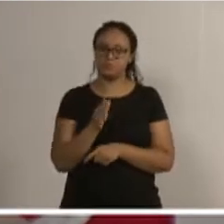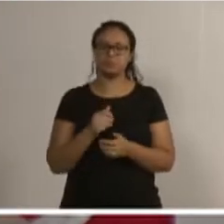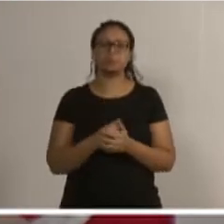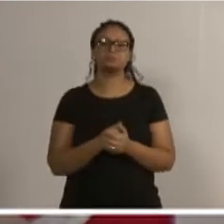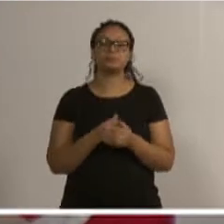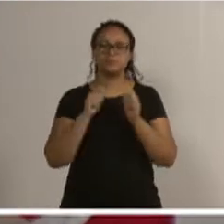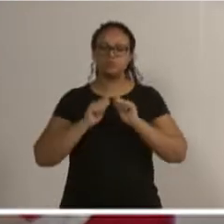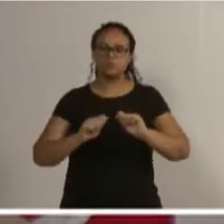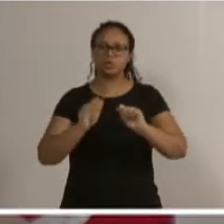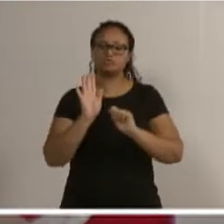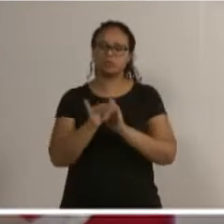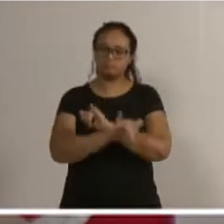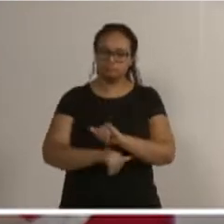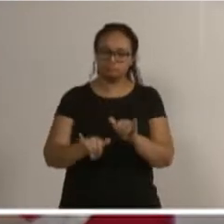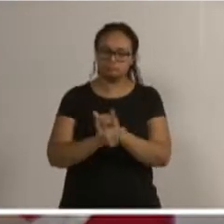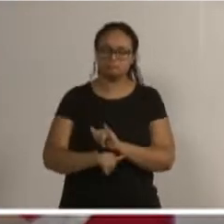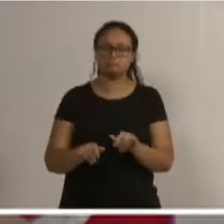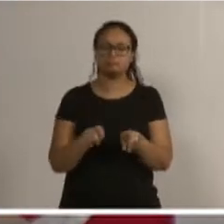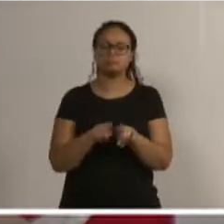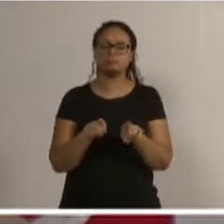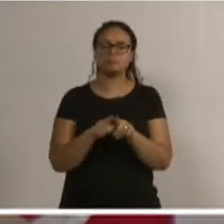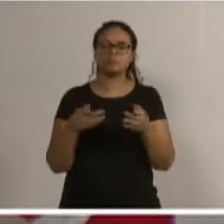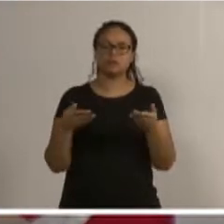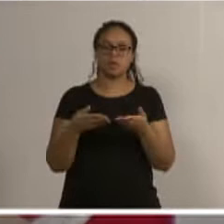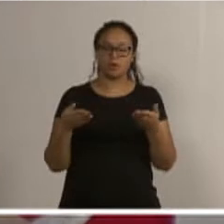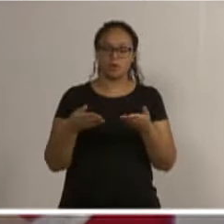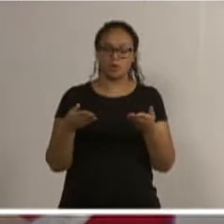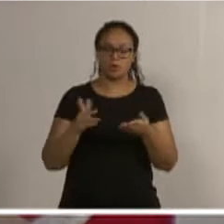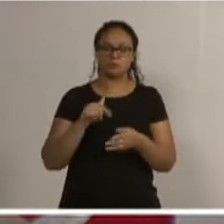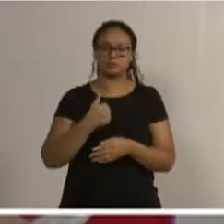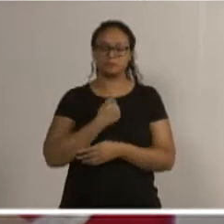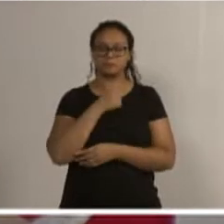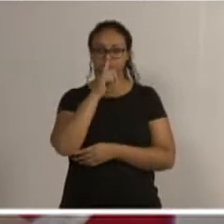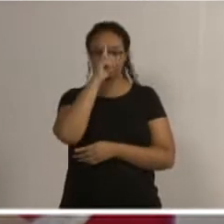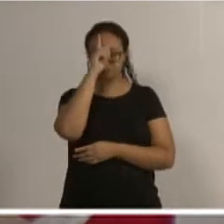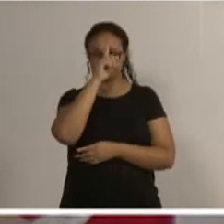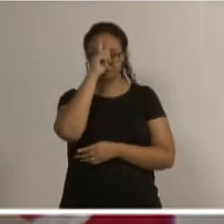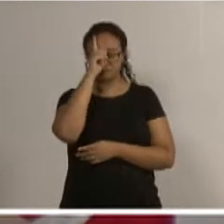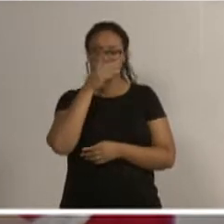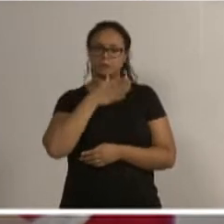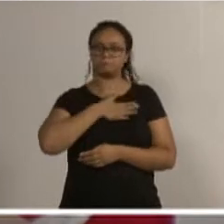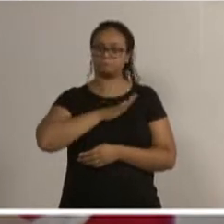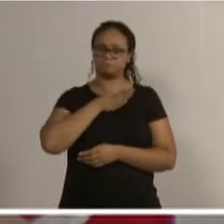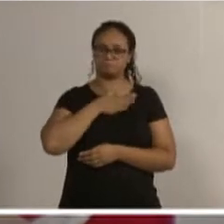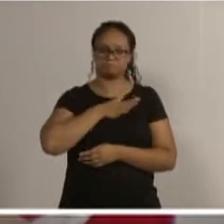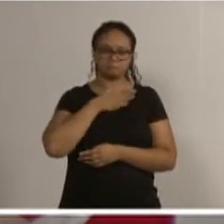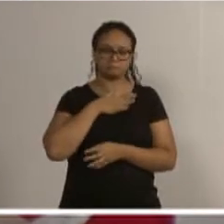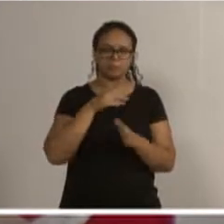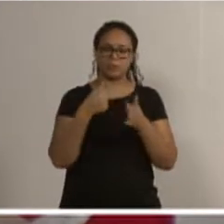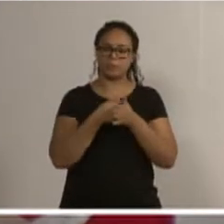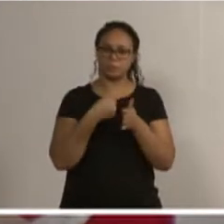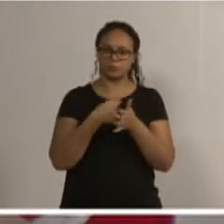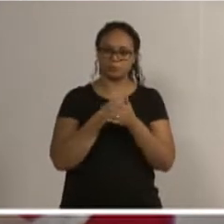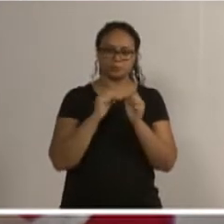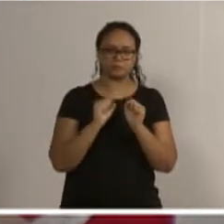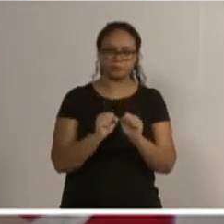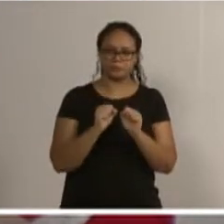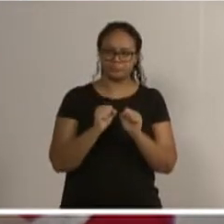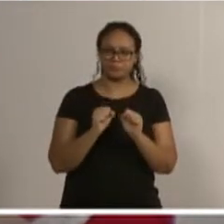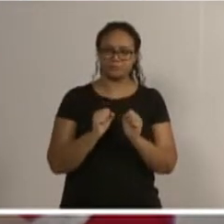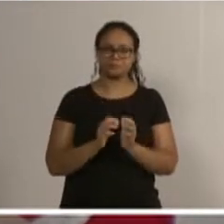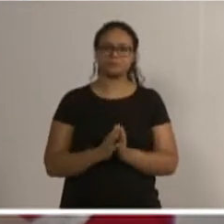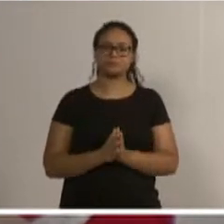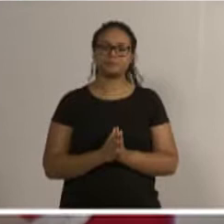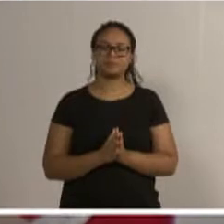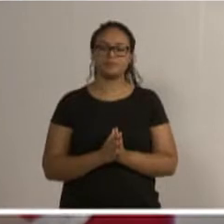dividindo o tempo. Vamos trabalhar agora com essa ideia. Tranquilamente as perguntas poderão ser feitas e